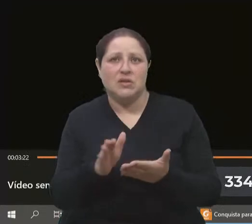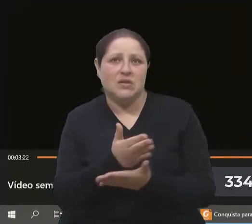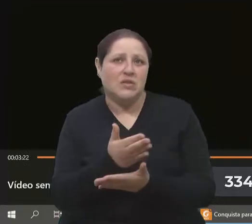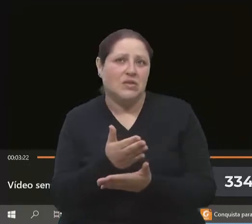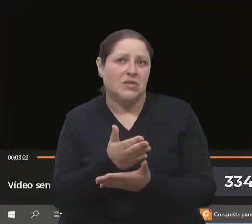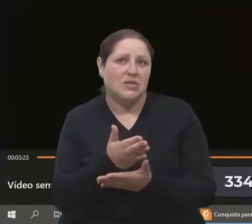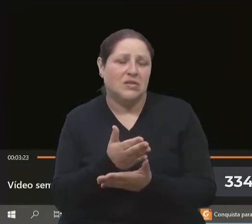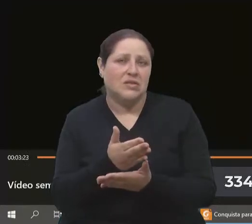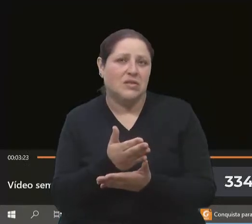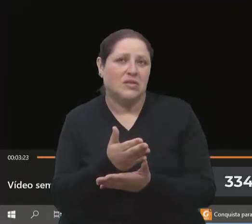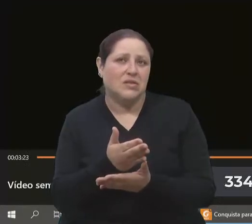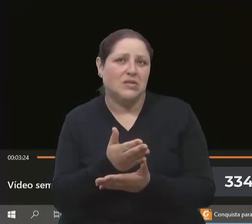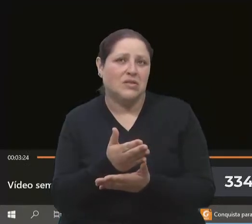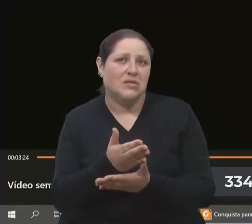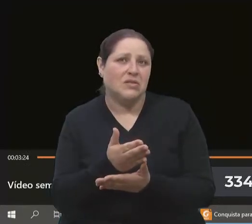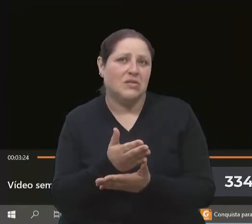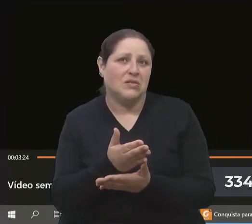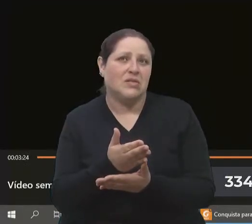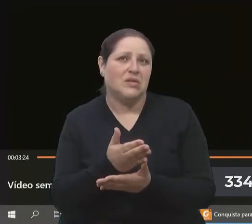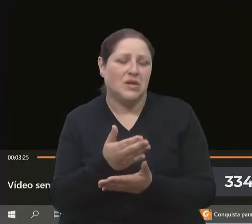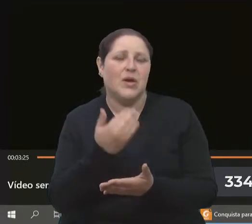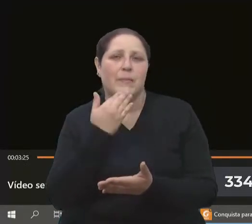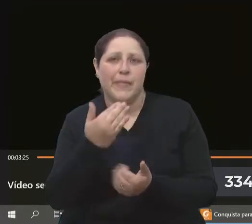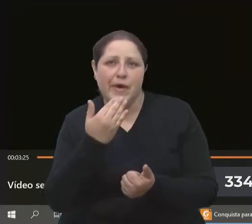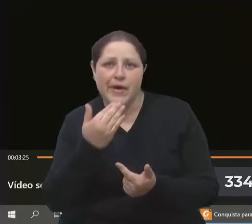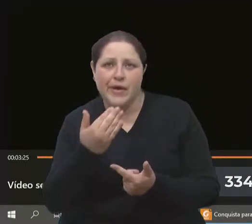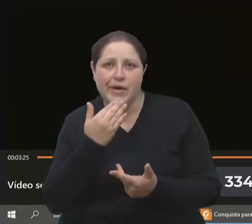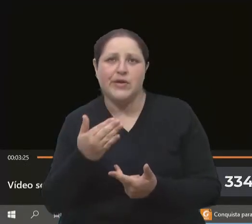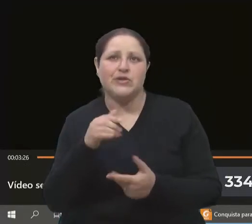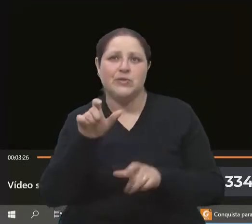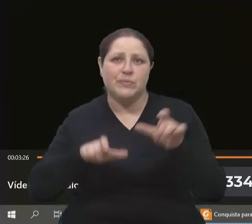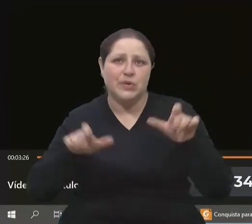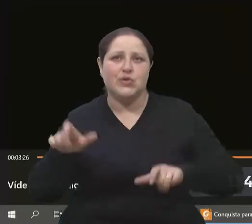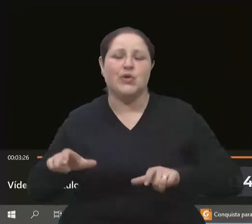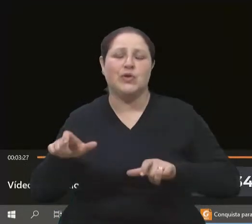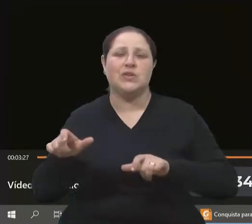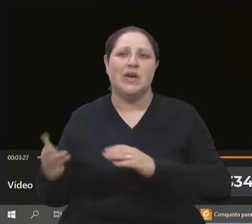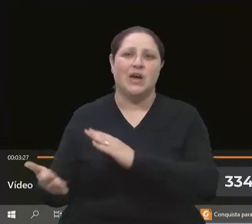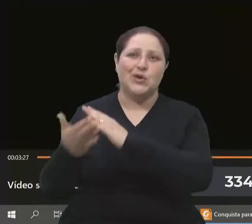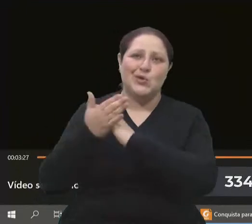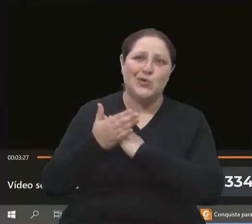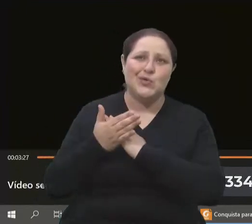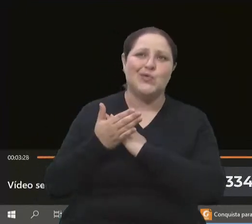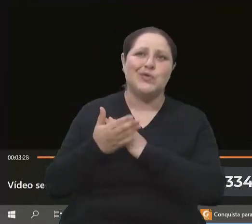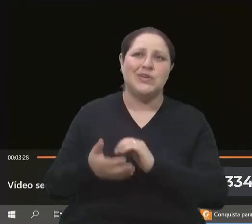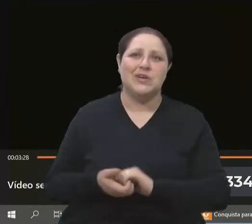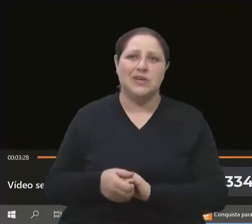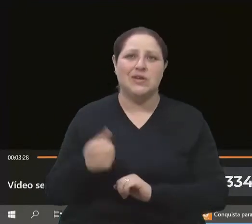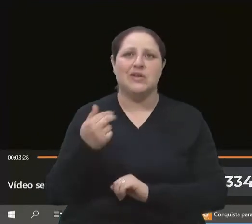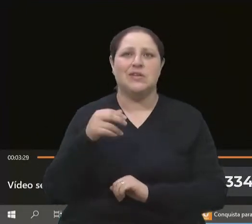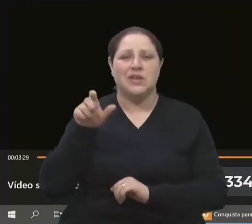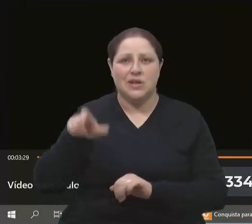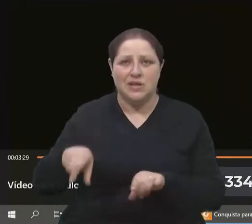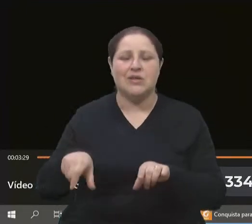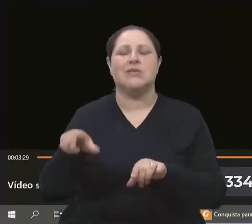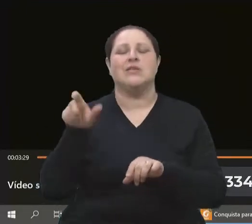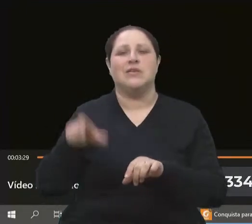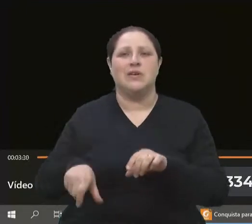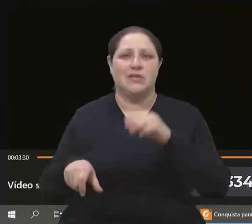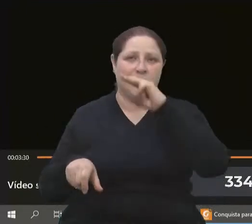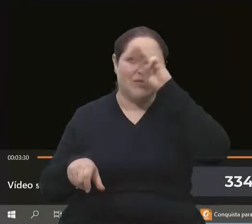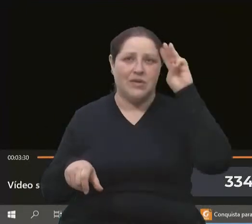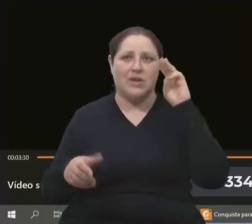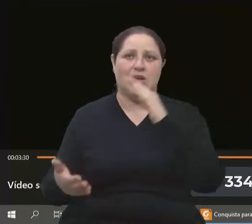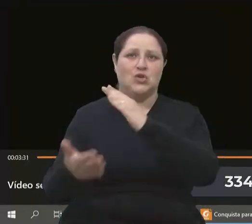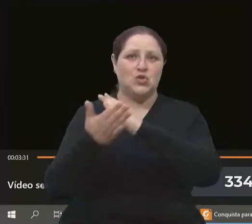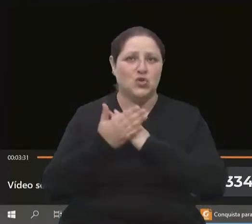que recorrer a vários órgãos, várias pessoas, e o vereador Juliano foi um dos que eu sempre recorri, sempre